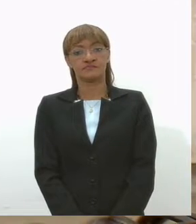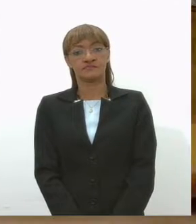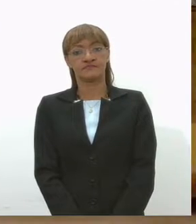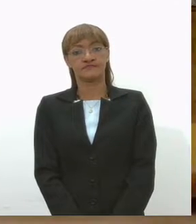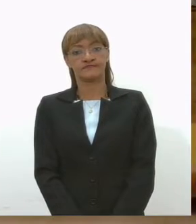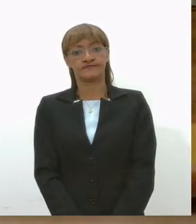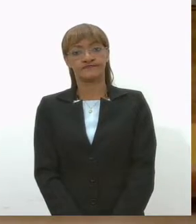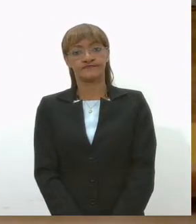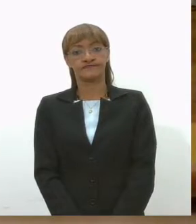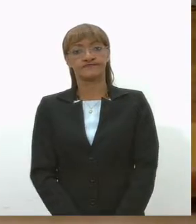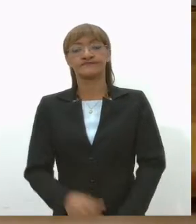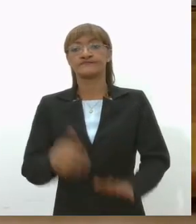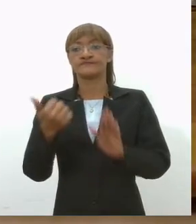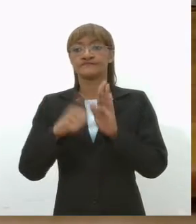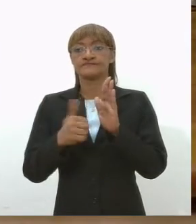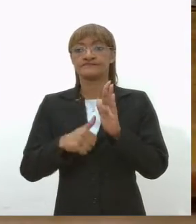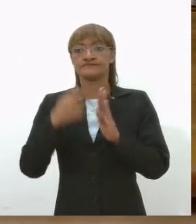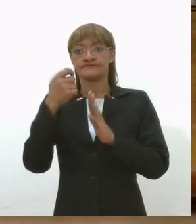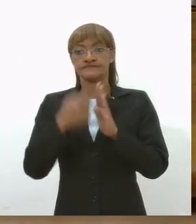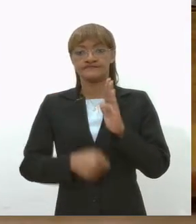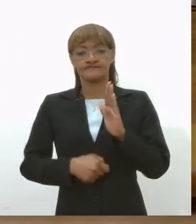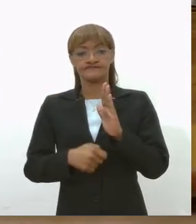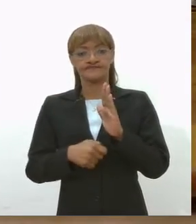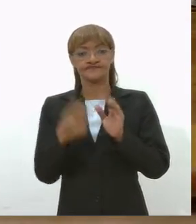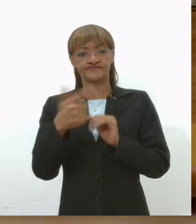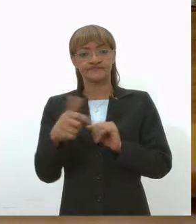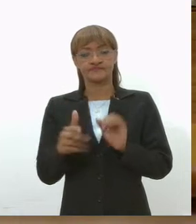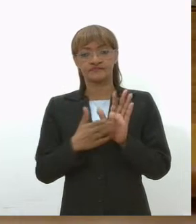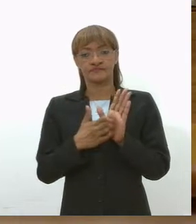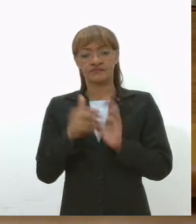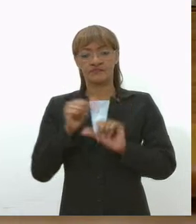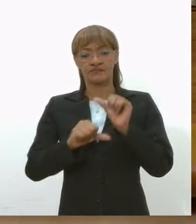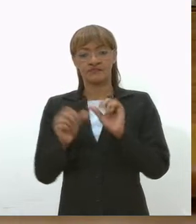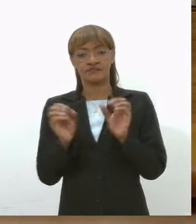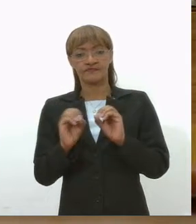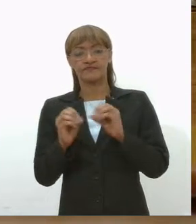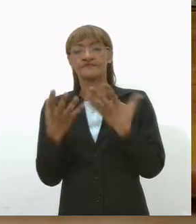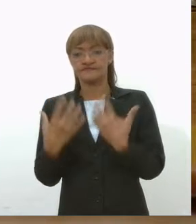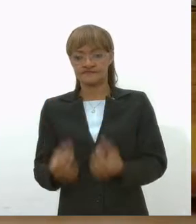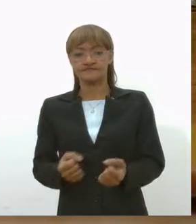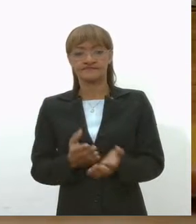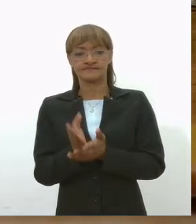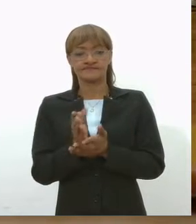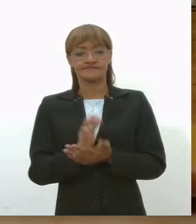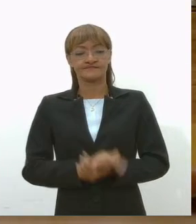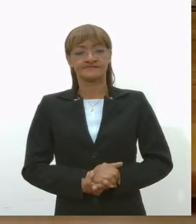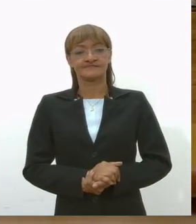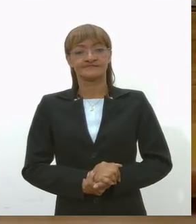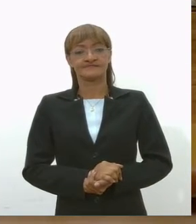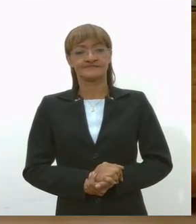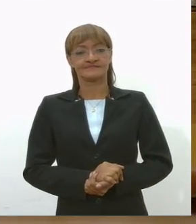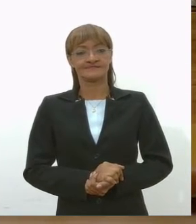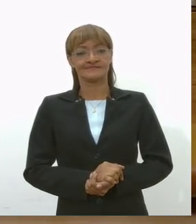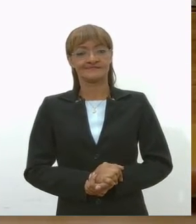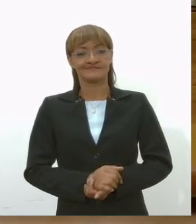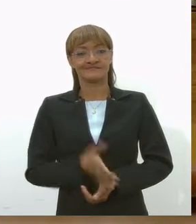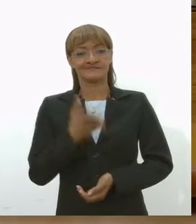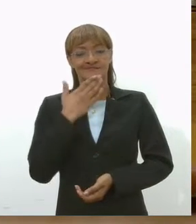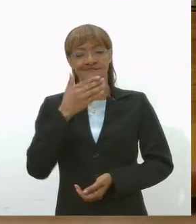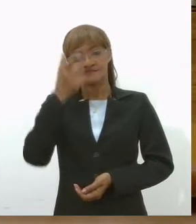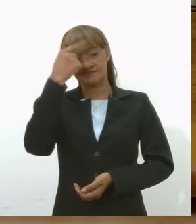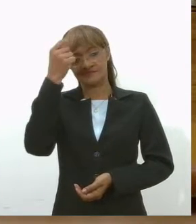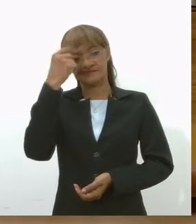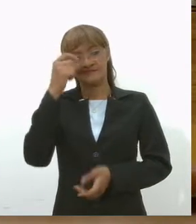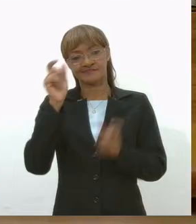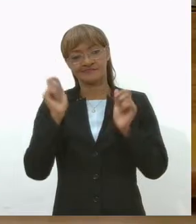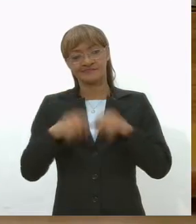Em apreciação às atas lidas, não havendo proposta de alteração, declaro agravado. Solicito o deputado Jefferson Andrade que faça a